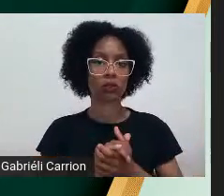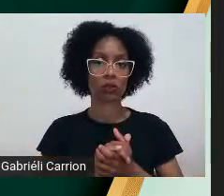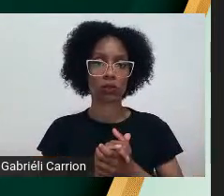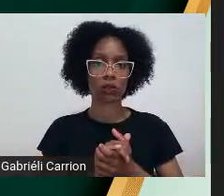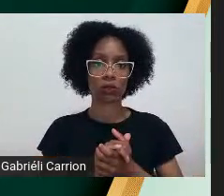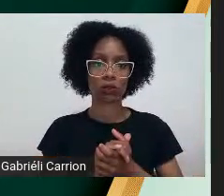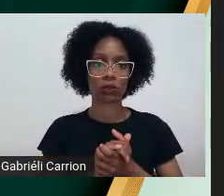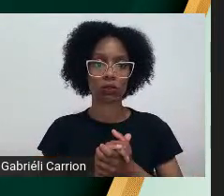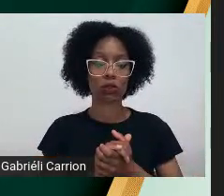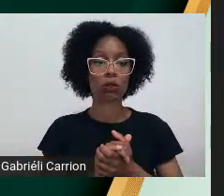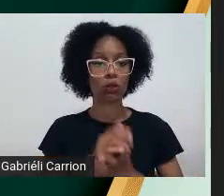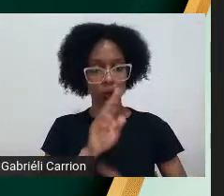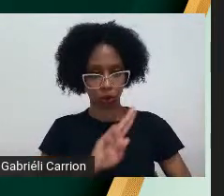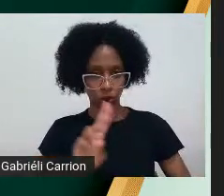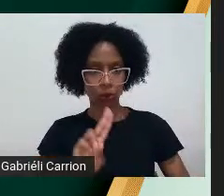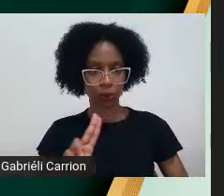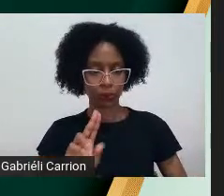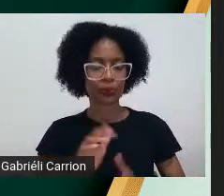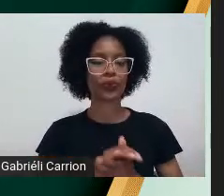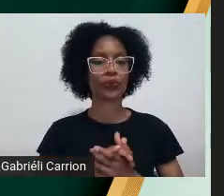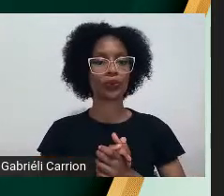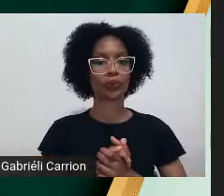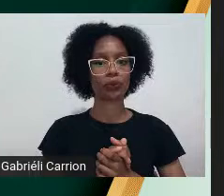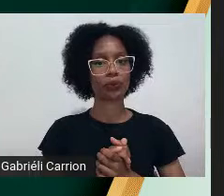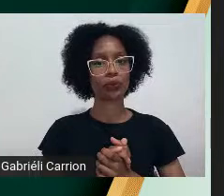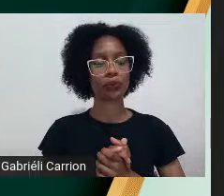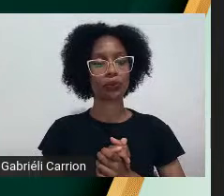A seguir, nominados.